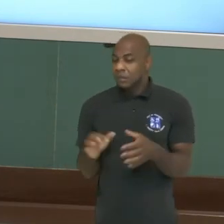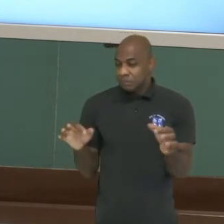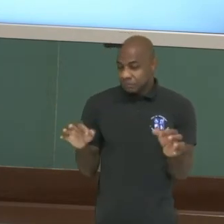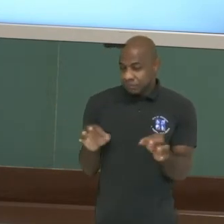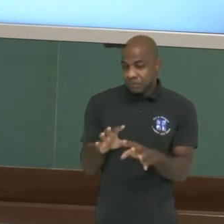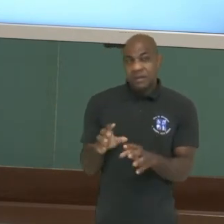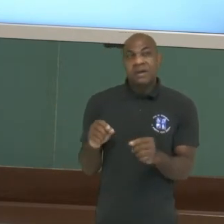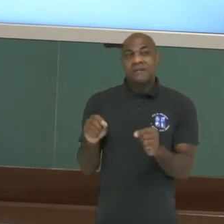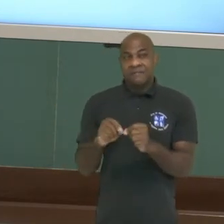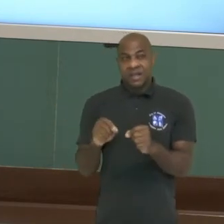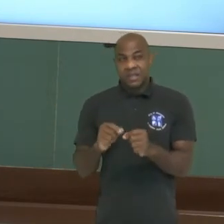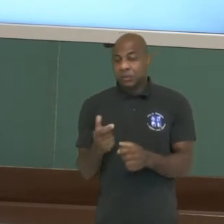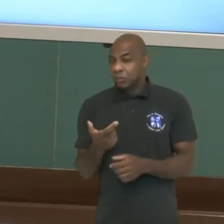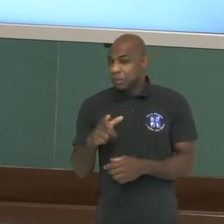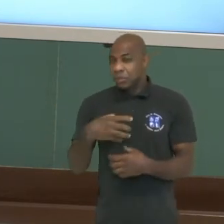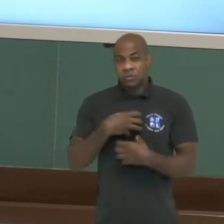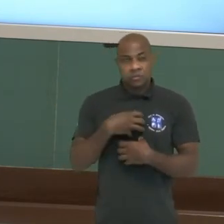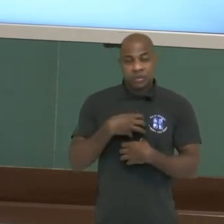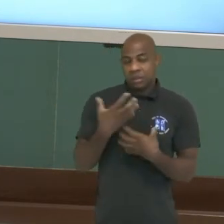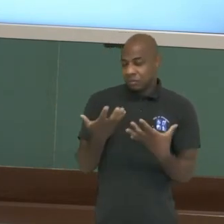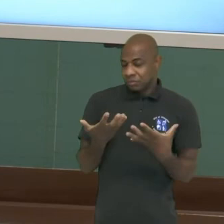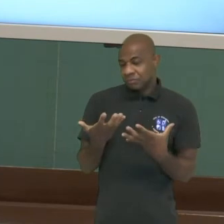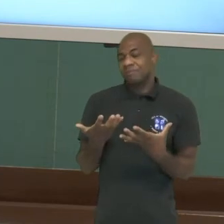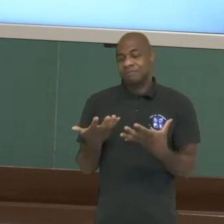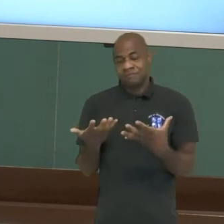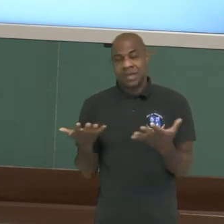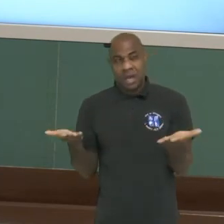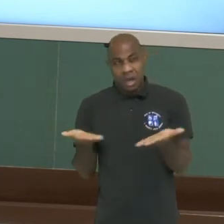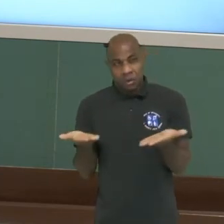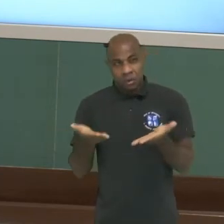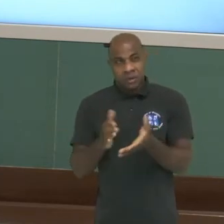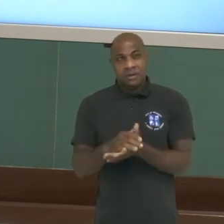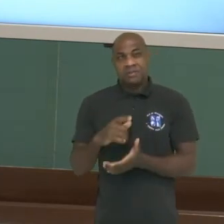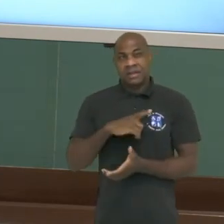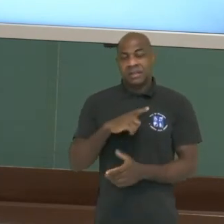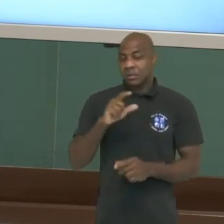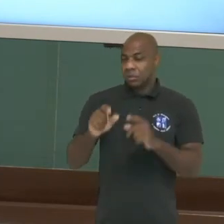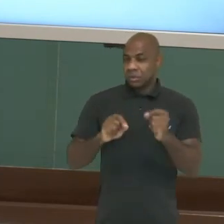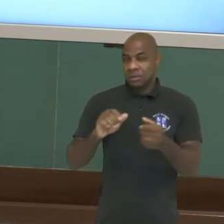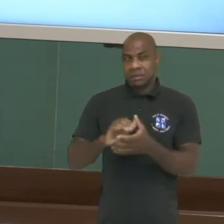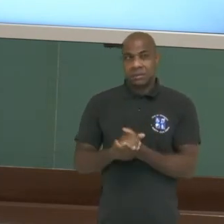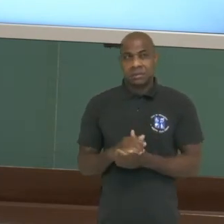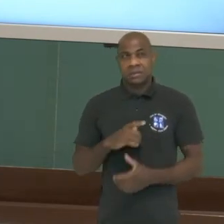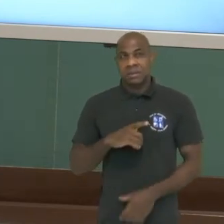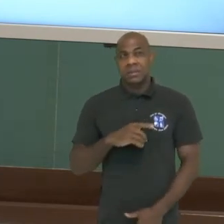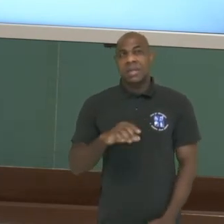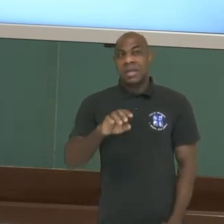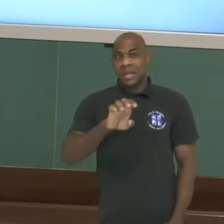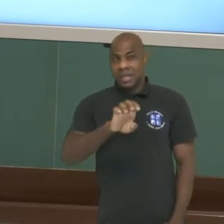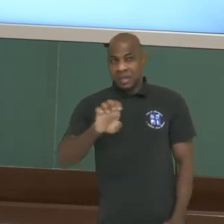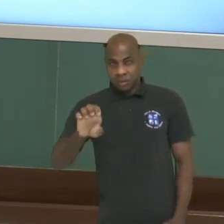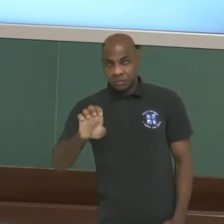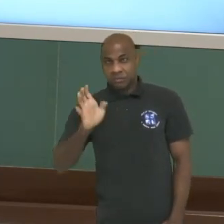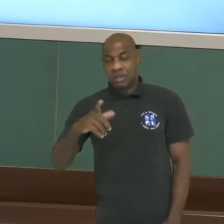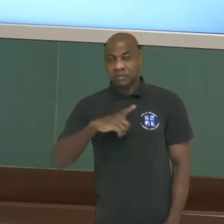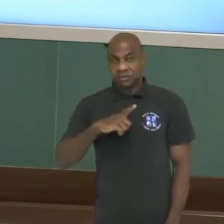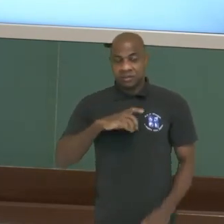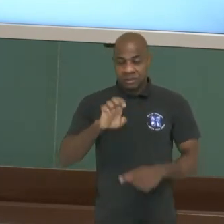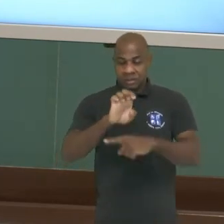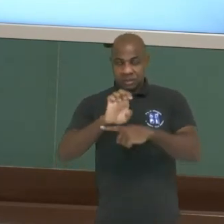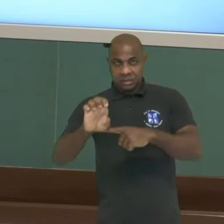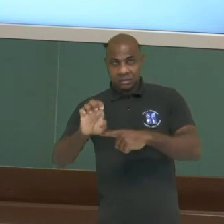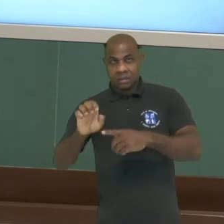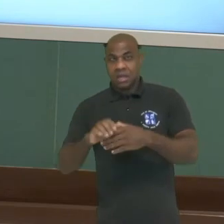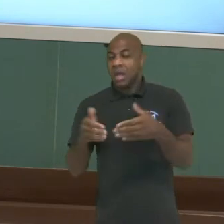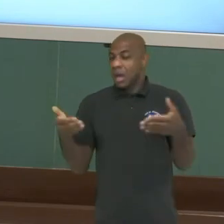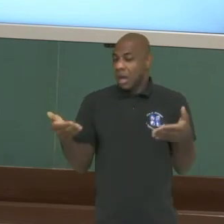mesma forma em relação ao eixo das ordenadas, a gente vai ter, eu tenho a equação que nós já tínhamos, só que